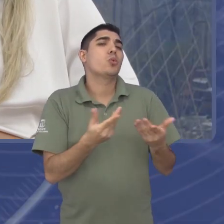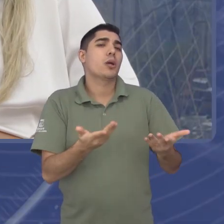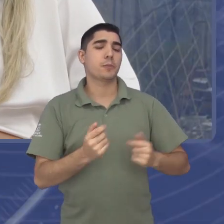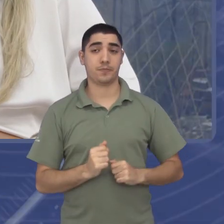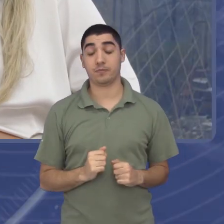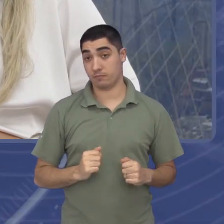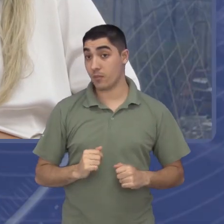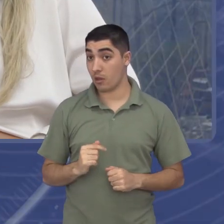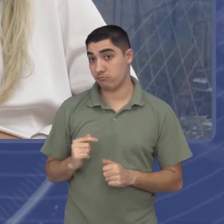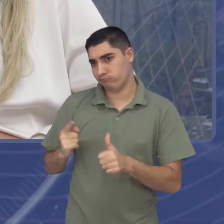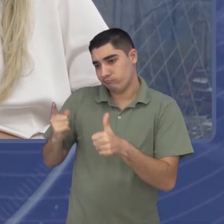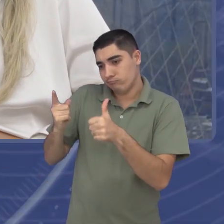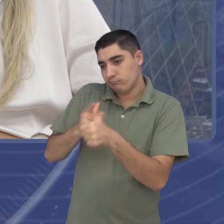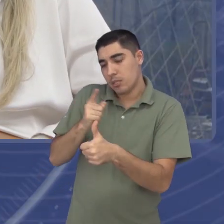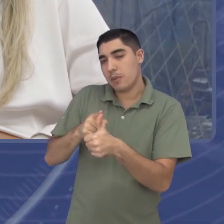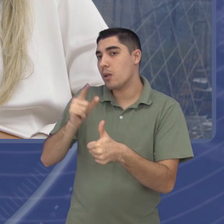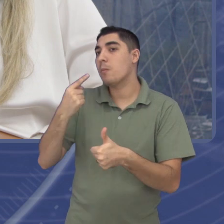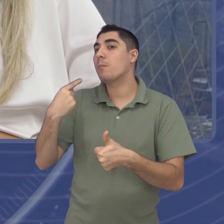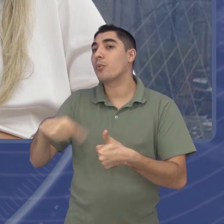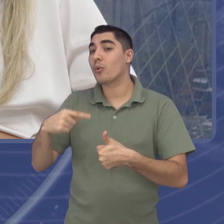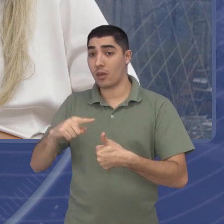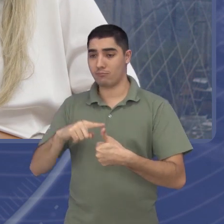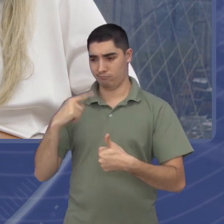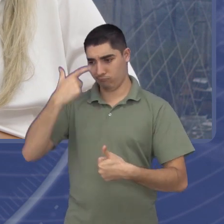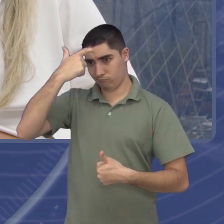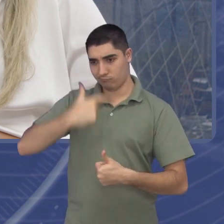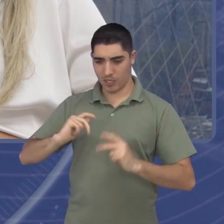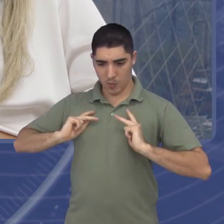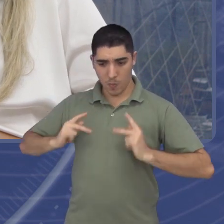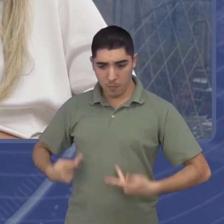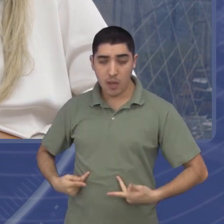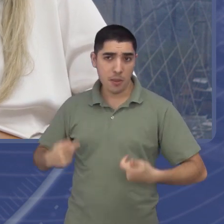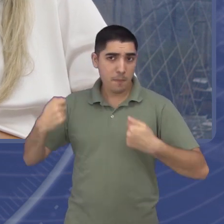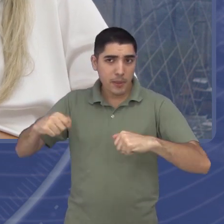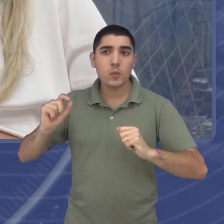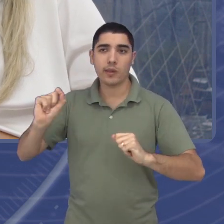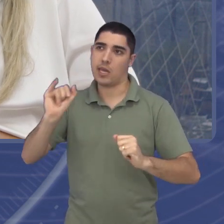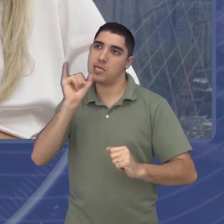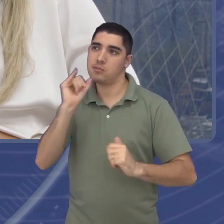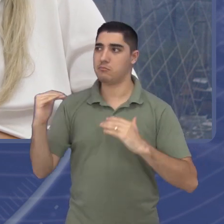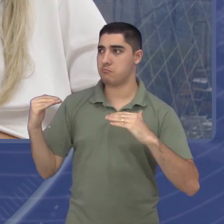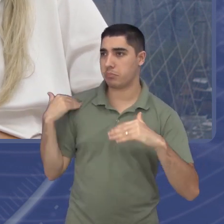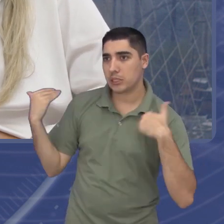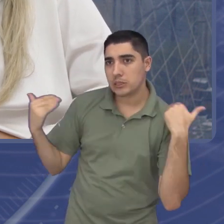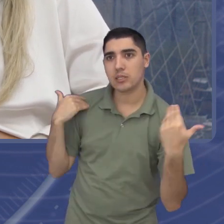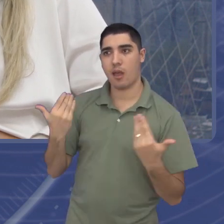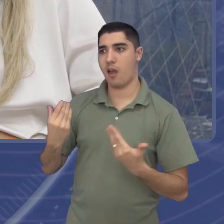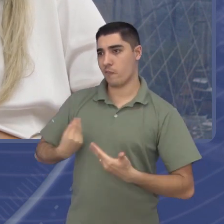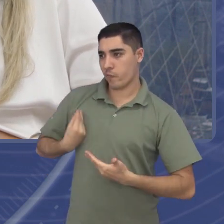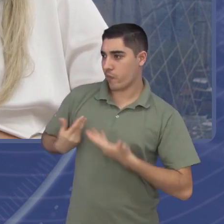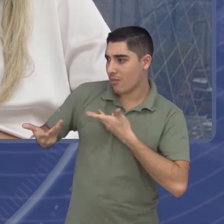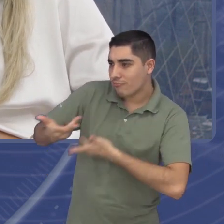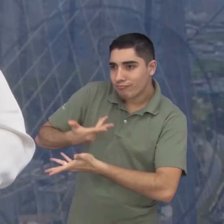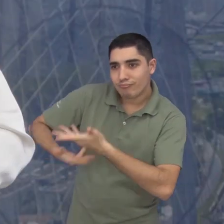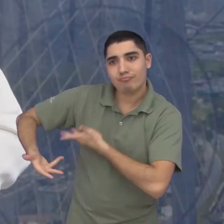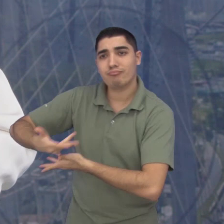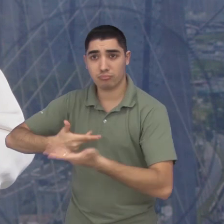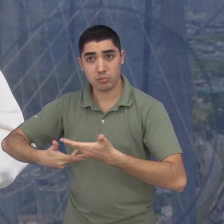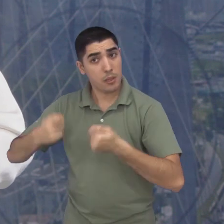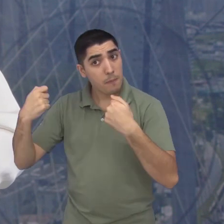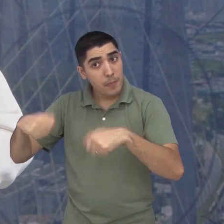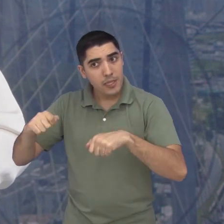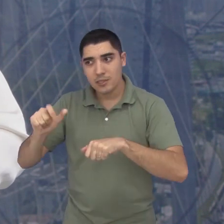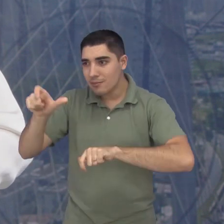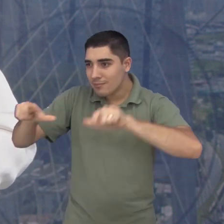nós somos seres, né, humanos, nós temos necessidade do lazer, nós temos necessidade da vida social, nós temos necessidade da